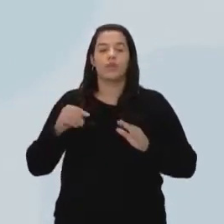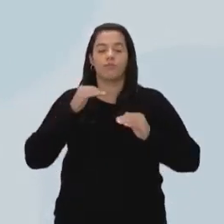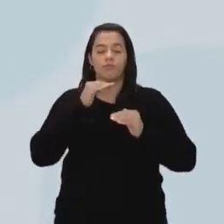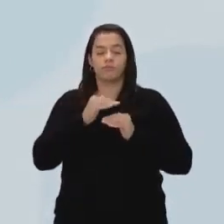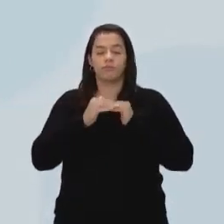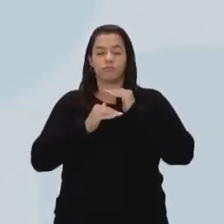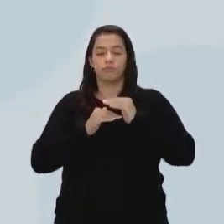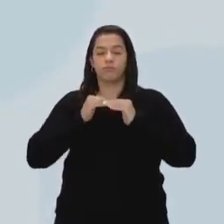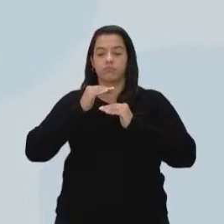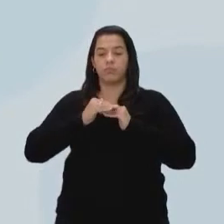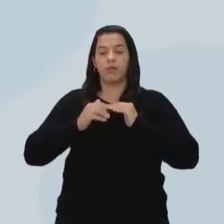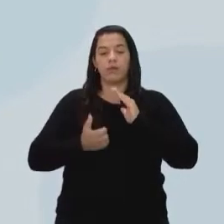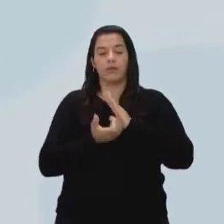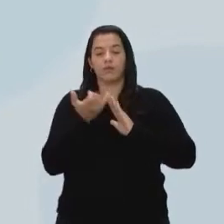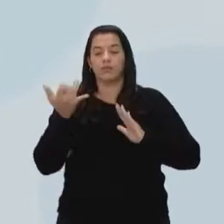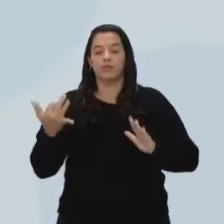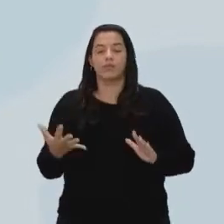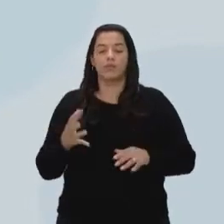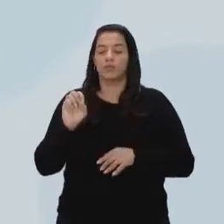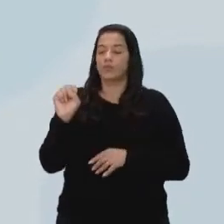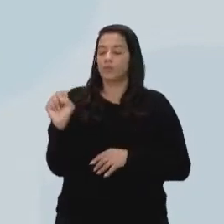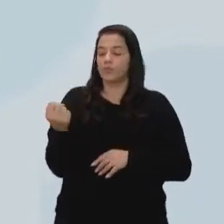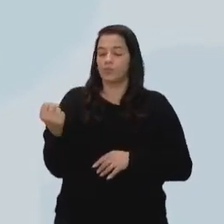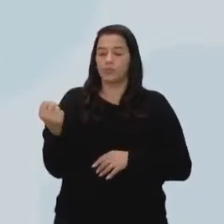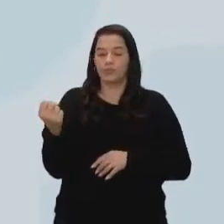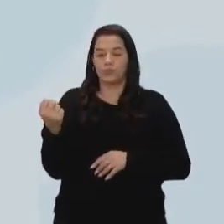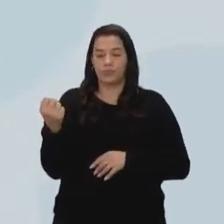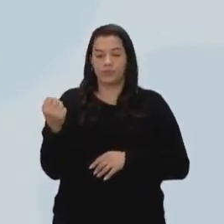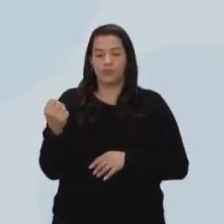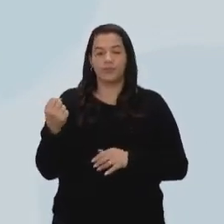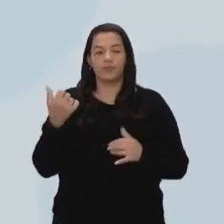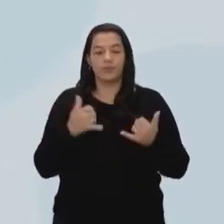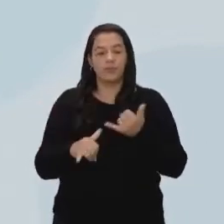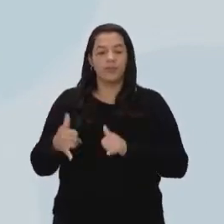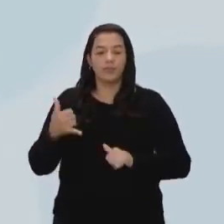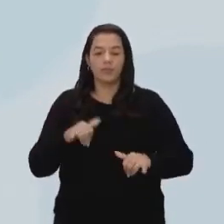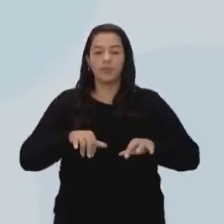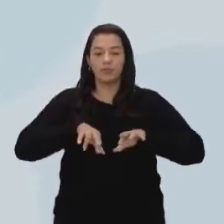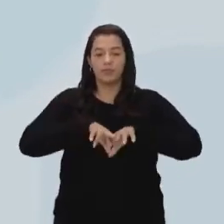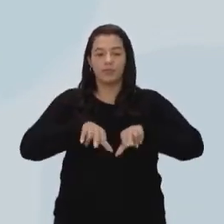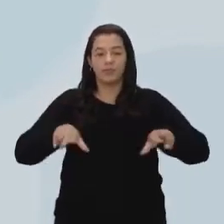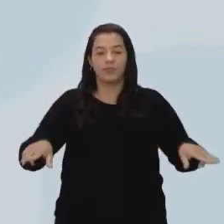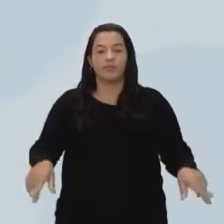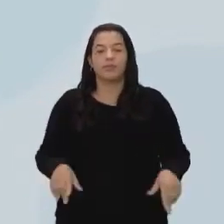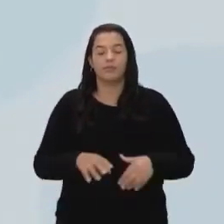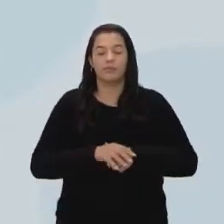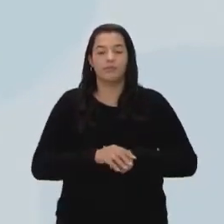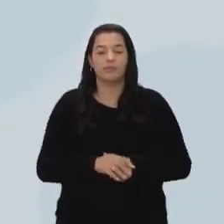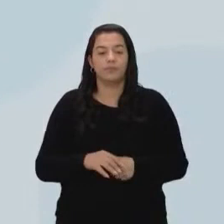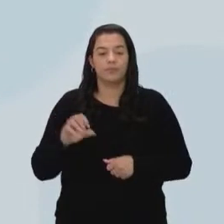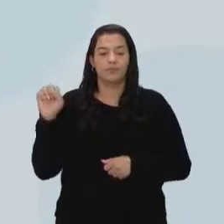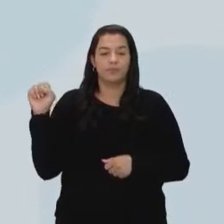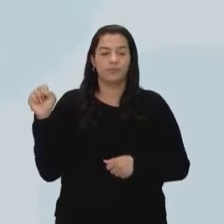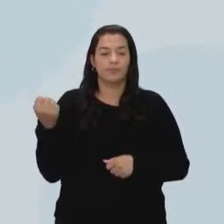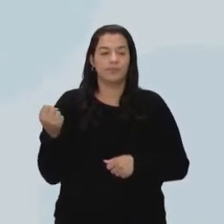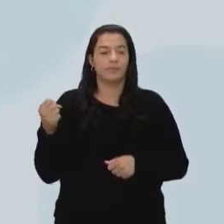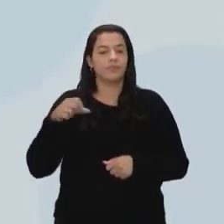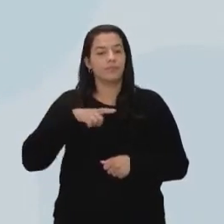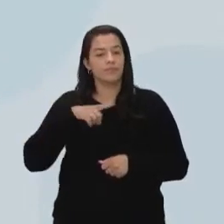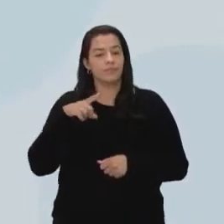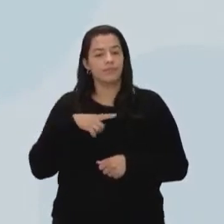a quantidade de 8 elétrons. Quando ele passa a ter 8 elétrons na última camada, ele adquire